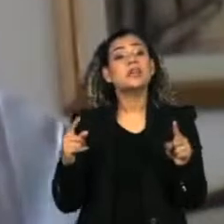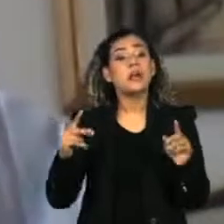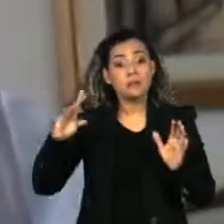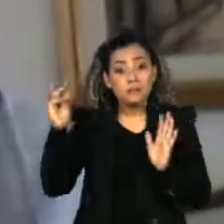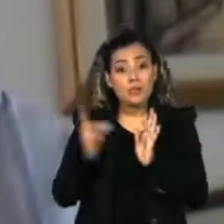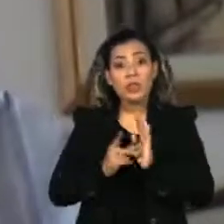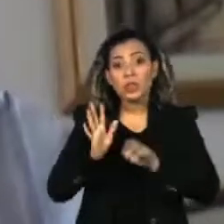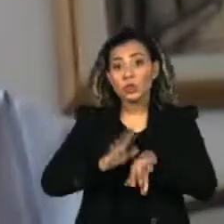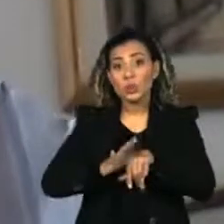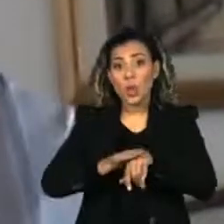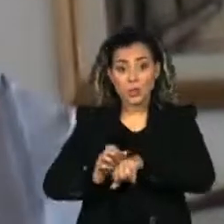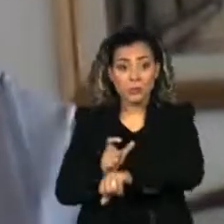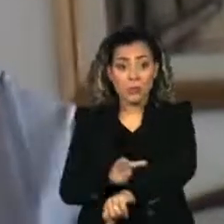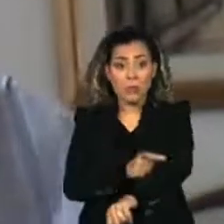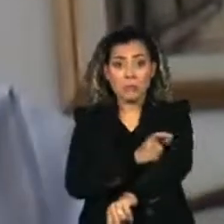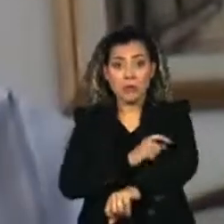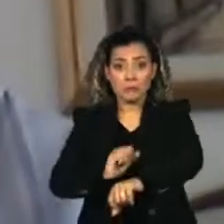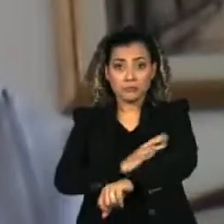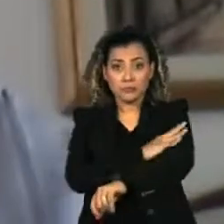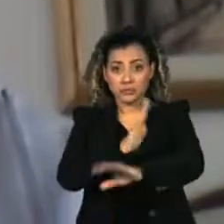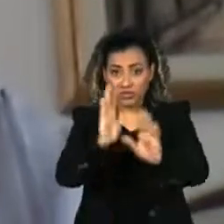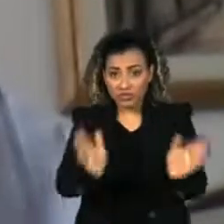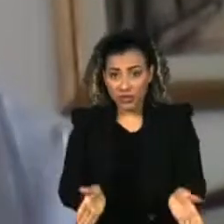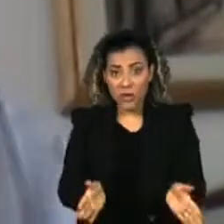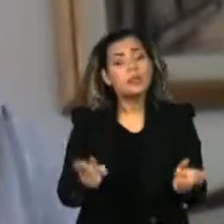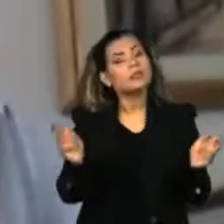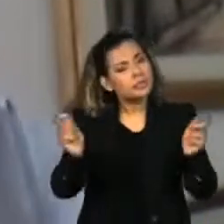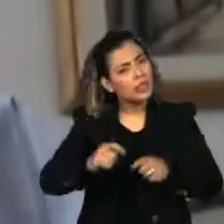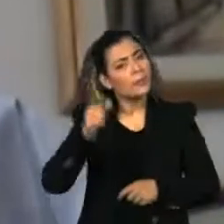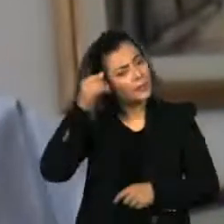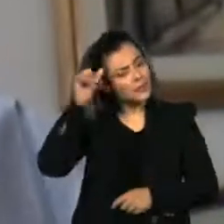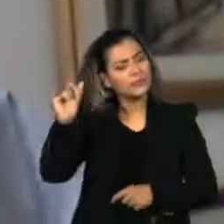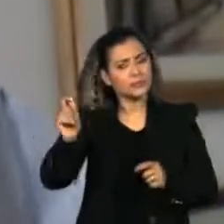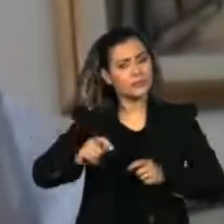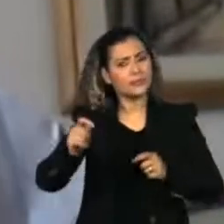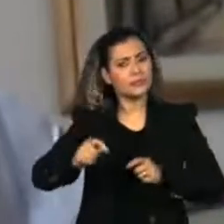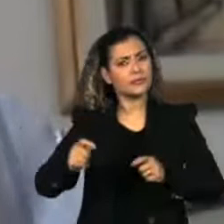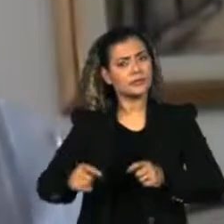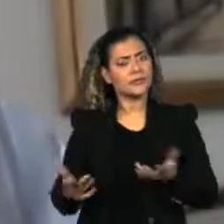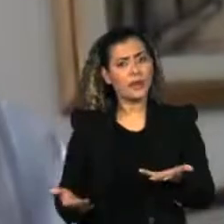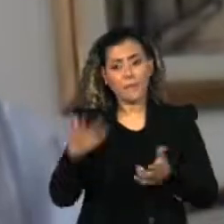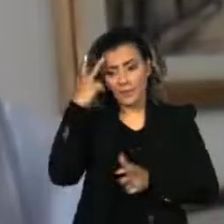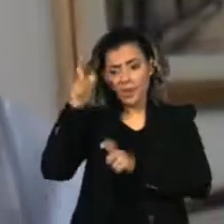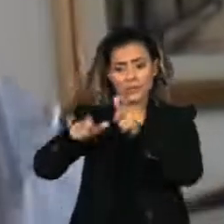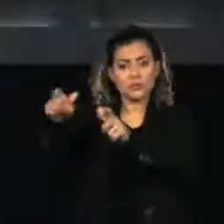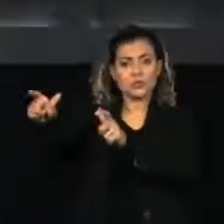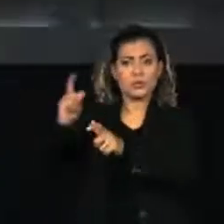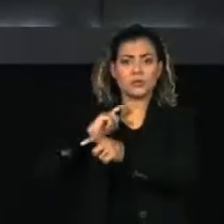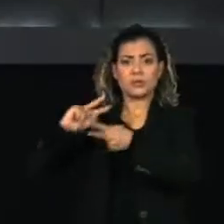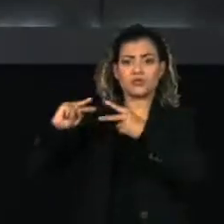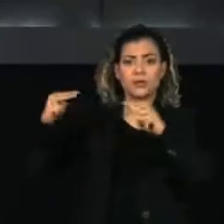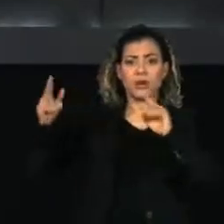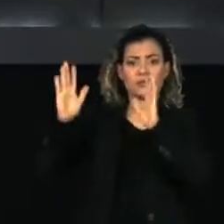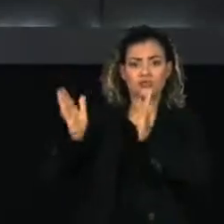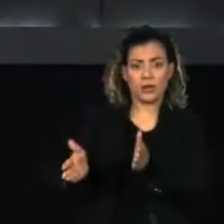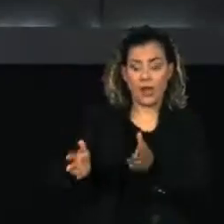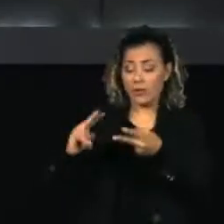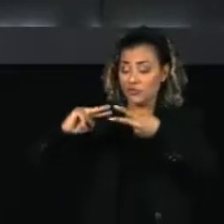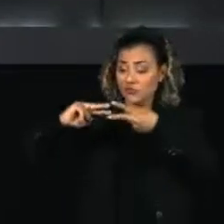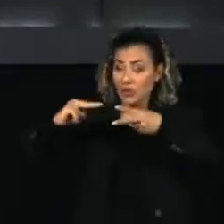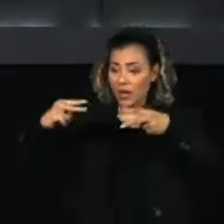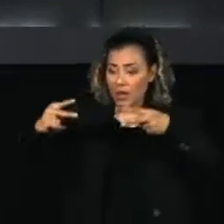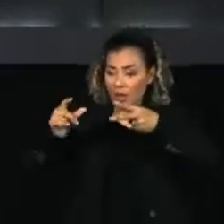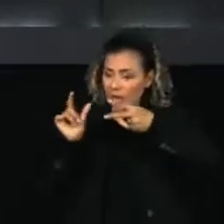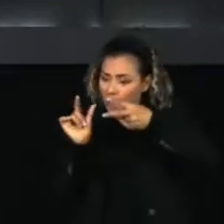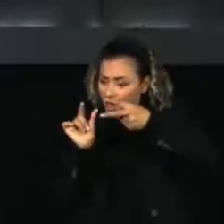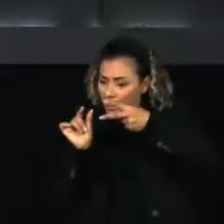que a doença seja inevitável em todas as pessoas que têm essa predisposição. A gênese do vitiligo